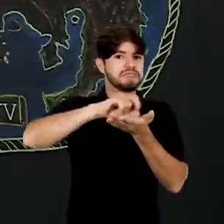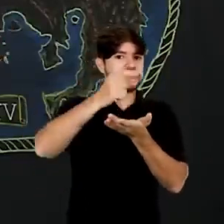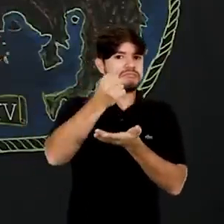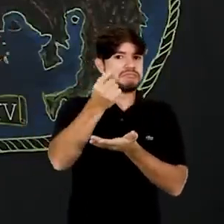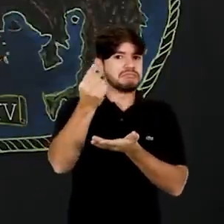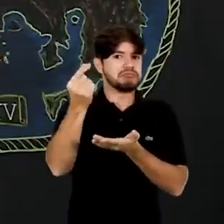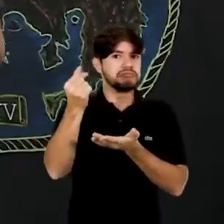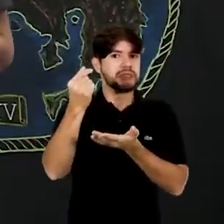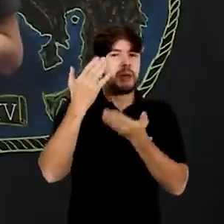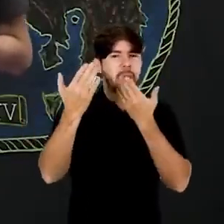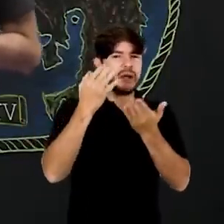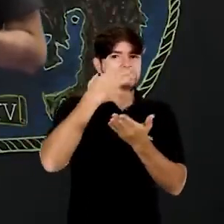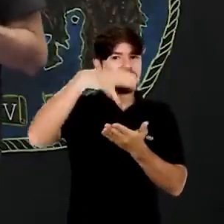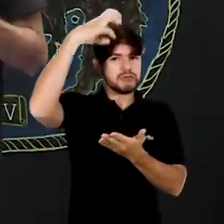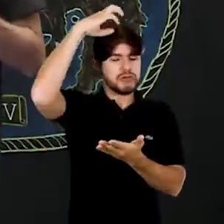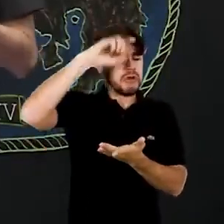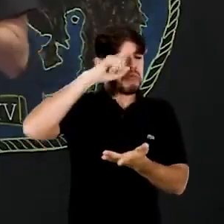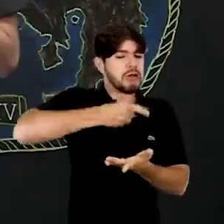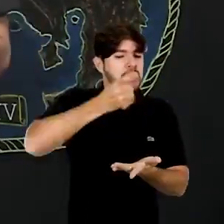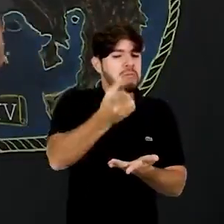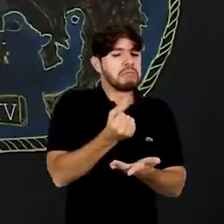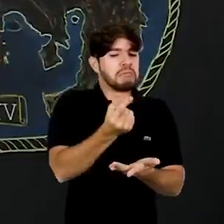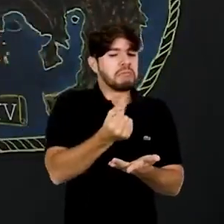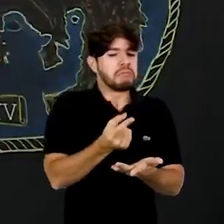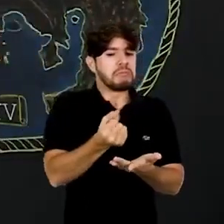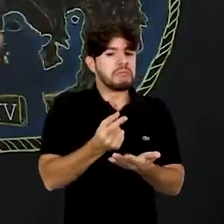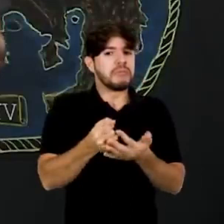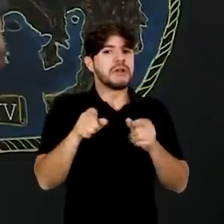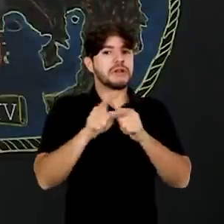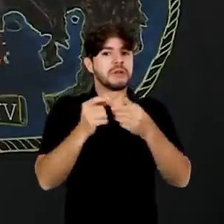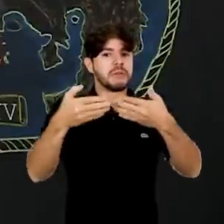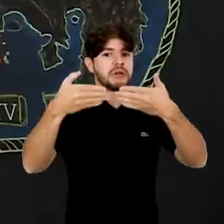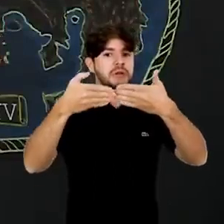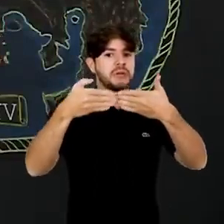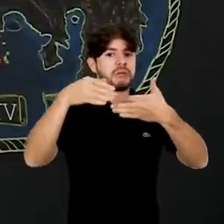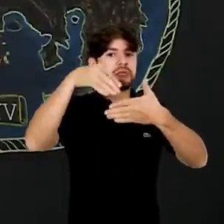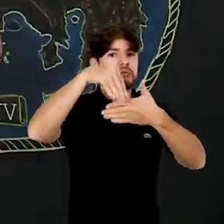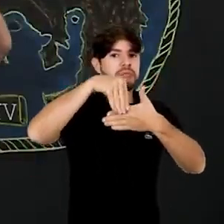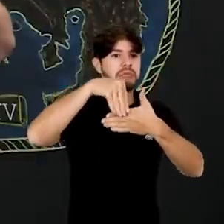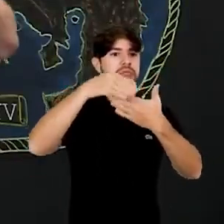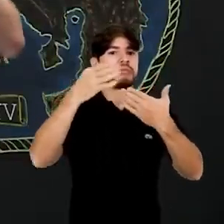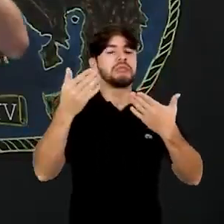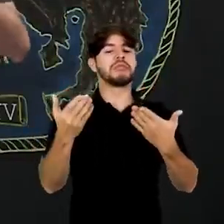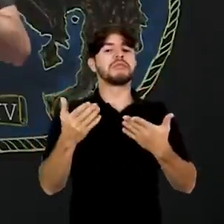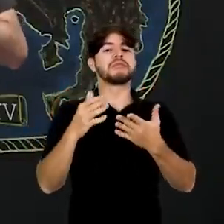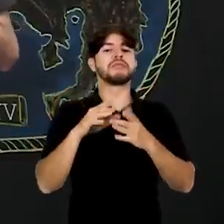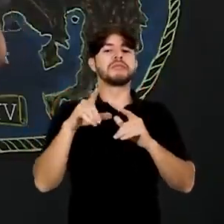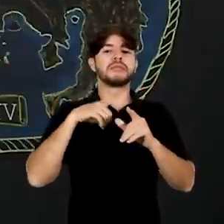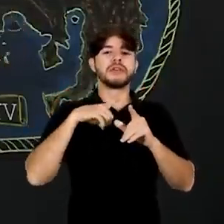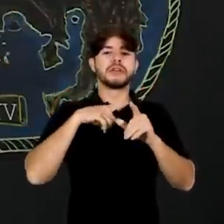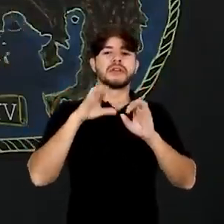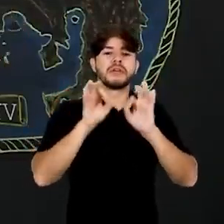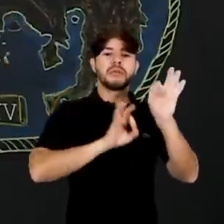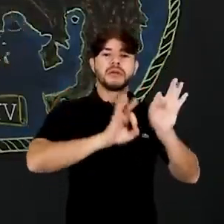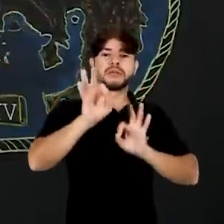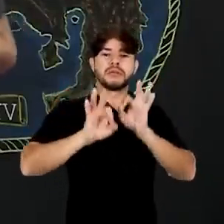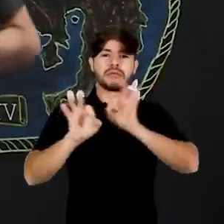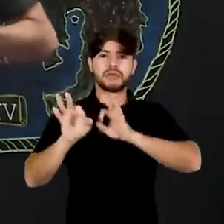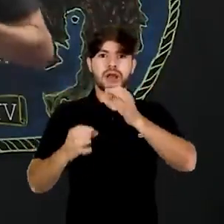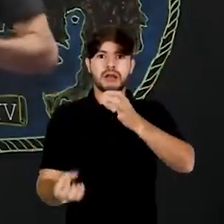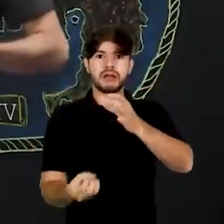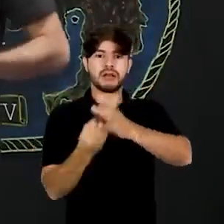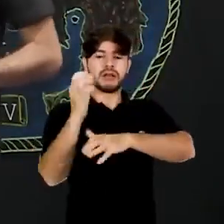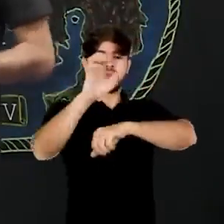de um monarca, né? Eles levaram também a fronteiras bem definidas. A formação desses estados